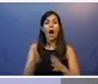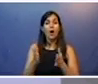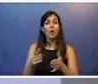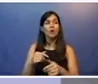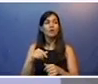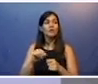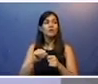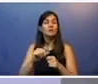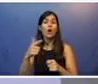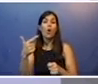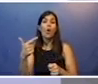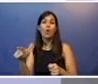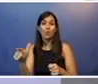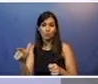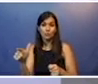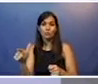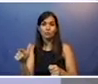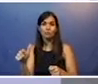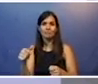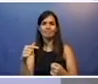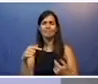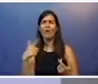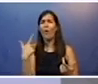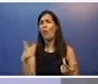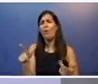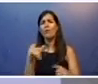beta para encontrar outro raciocínio.